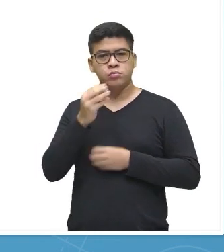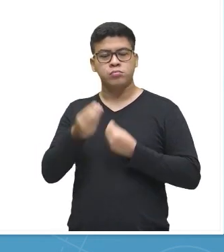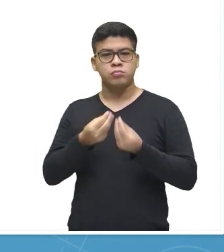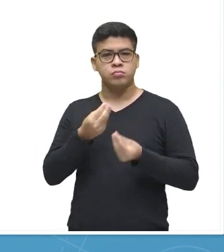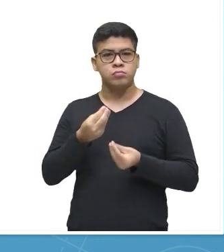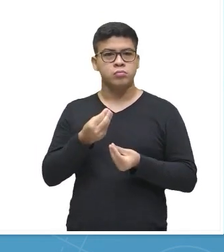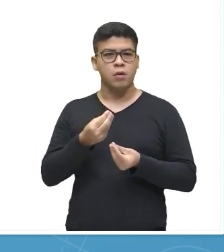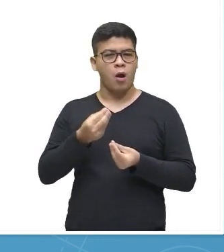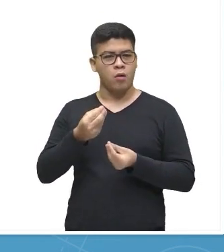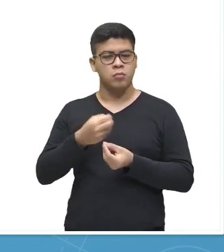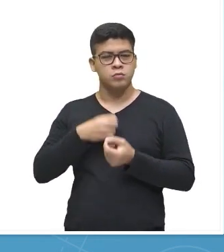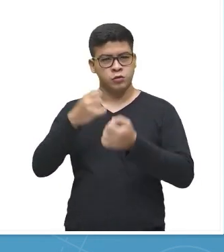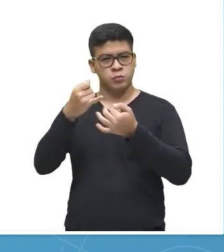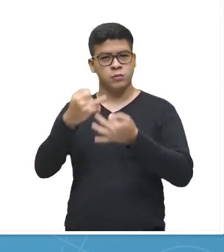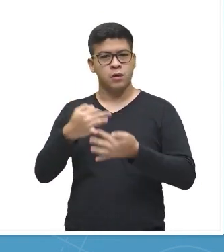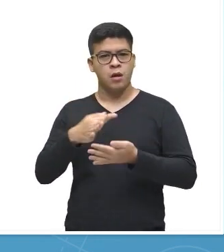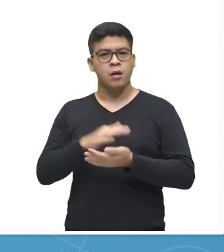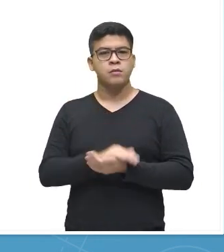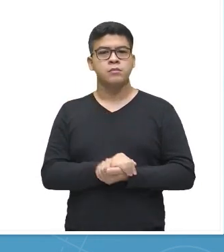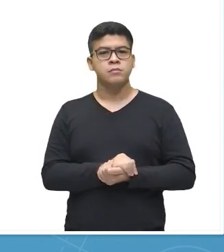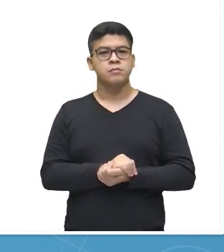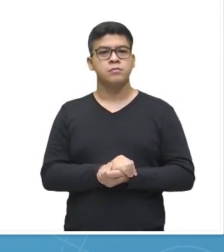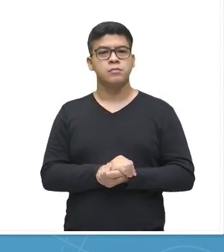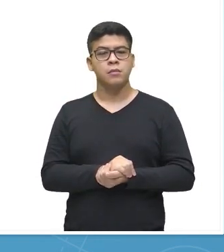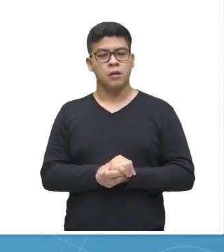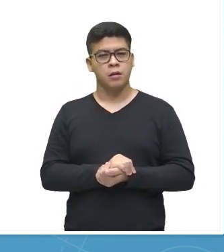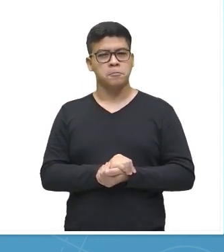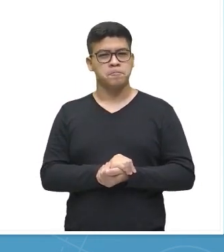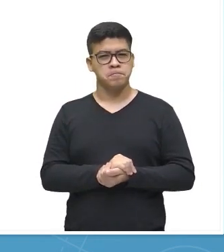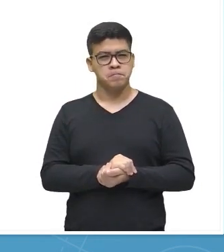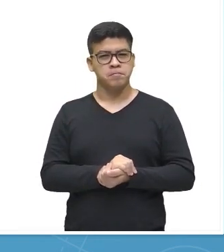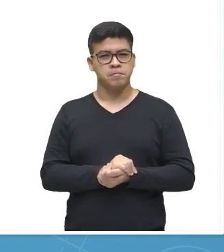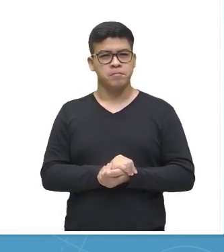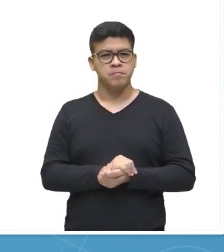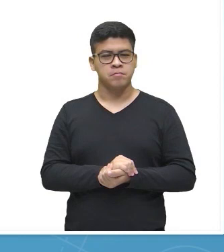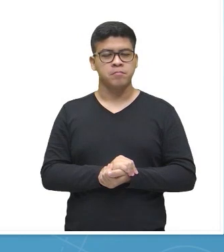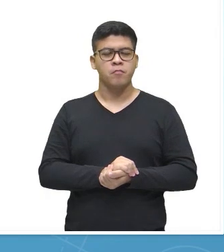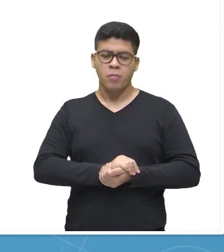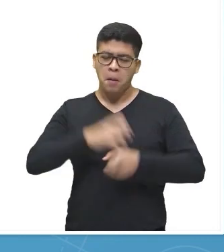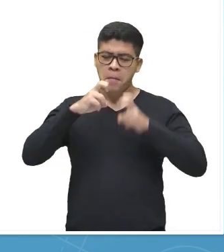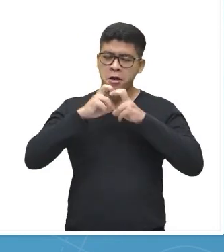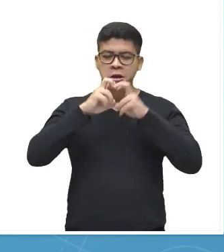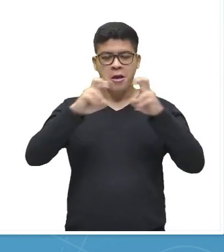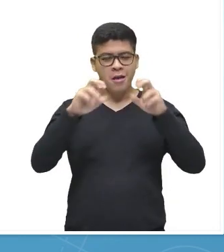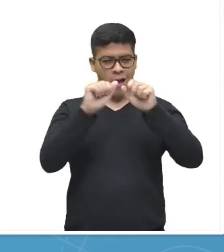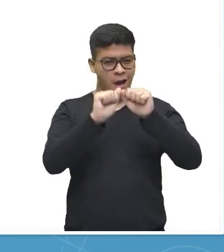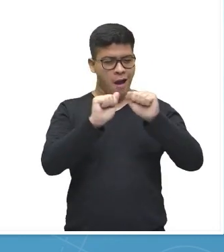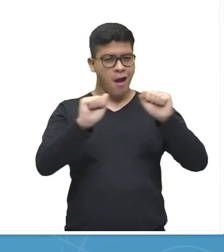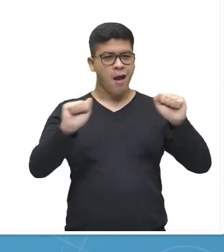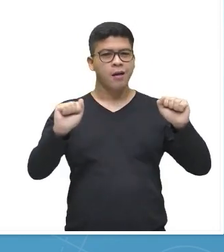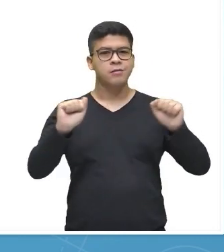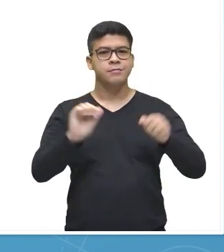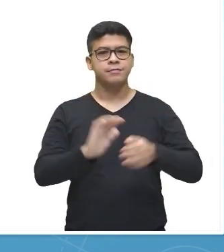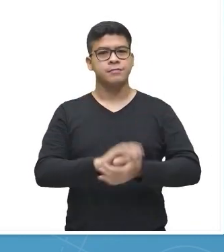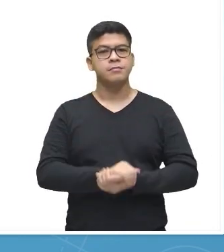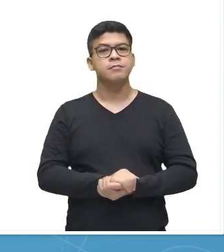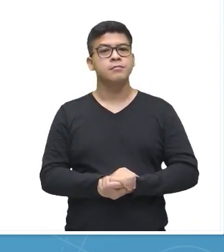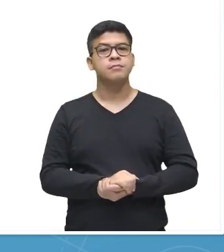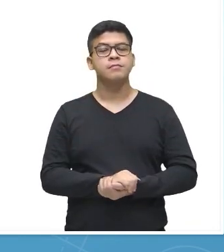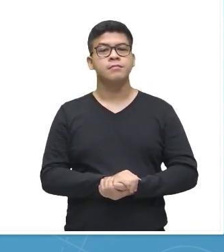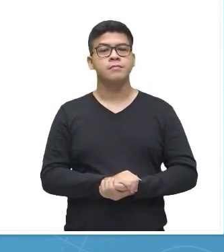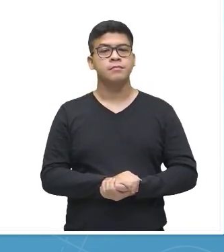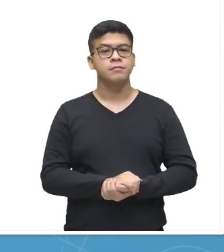A. Inclusive a Clara colocou assim, como se estivesse falando bem alto, letra A. Muito